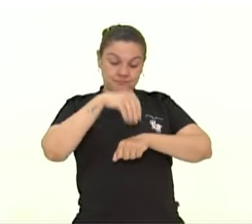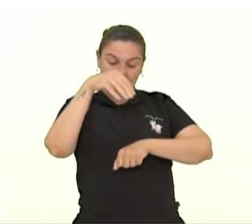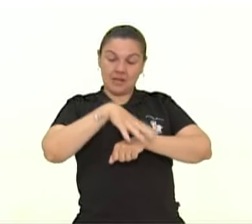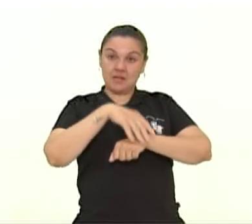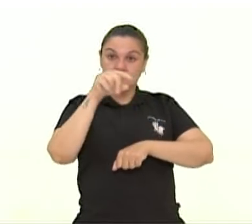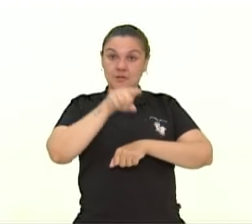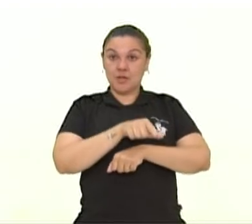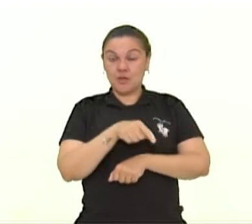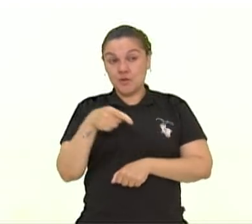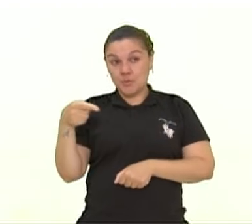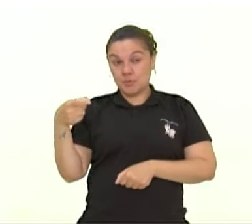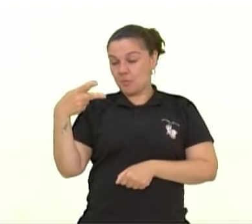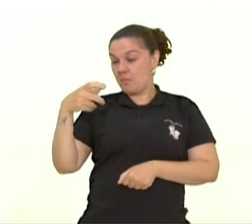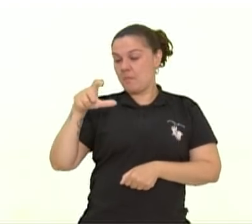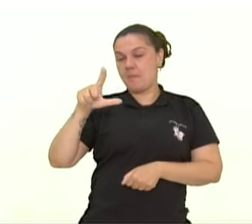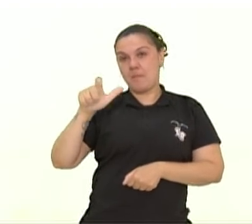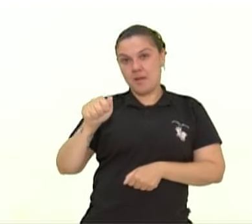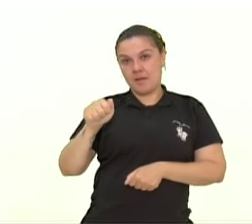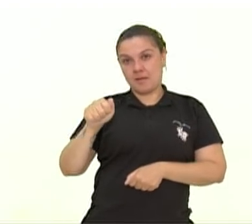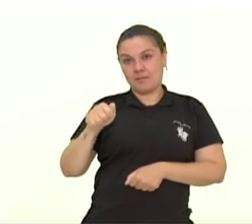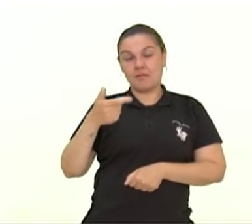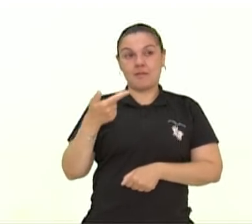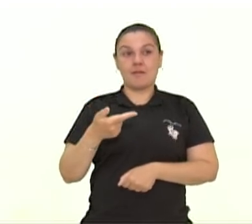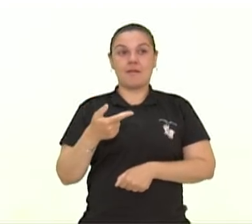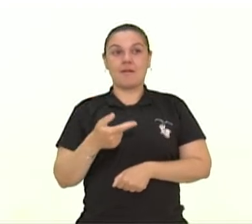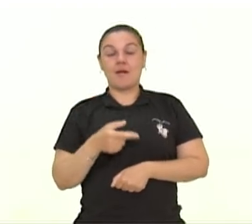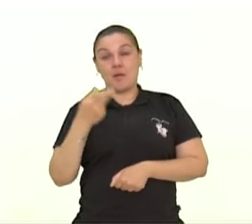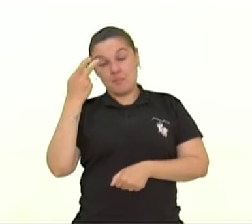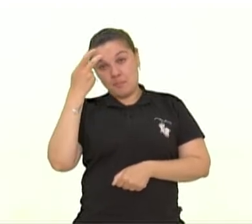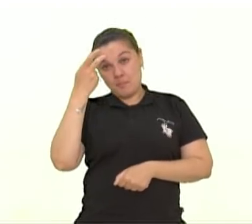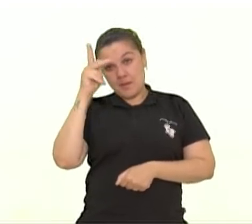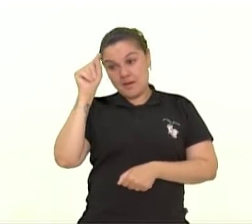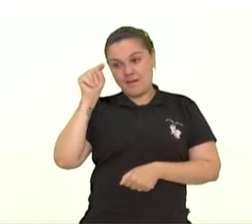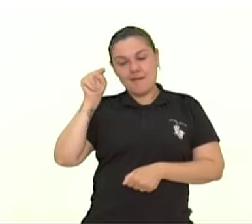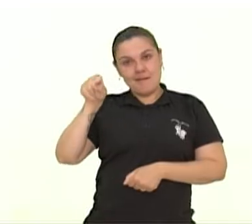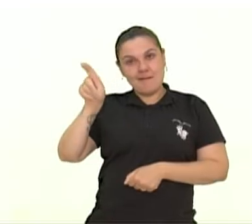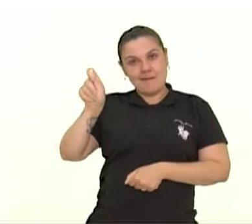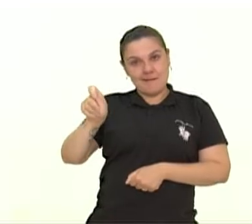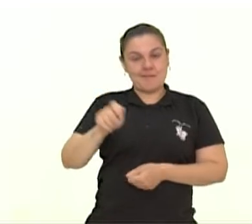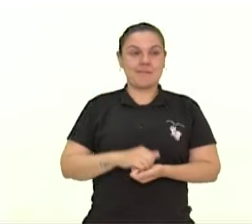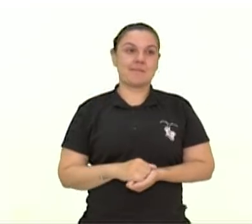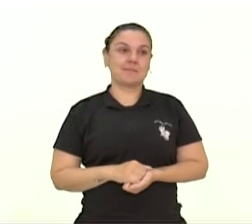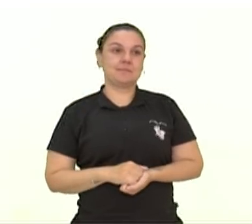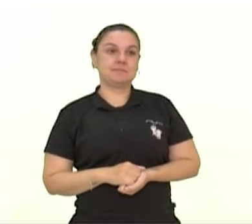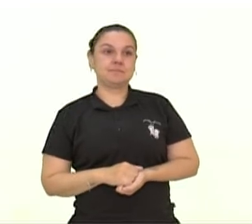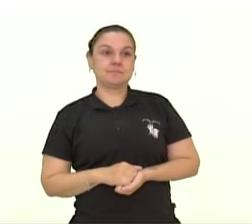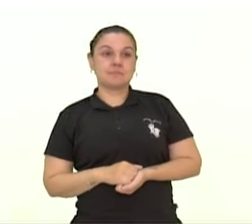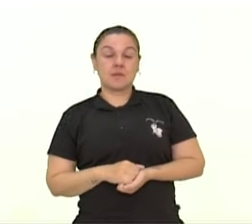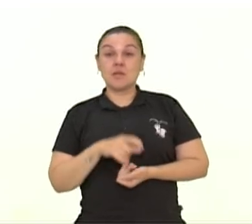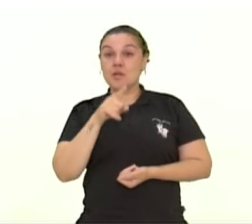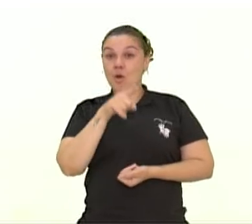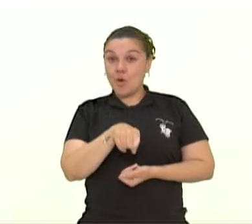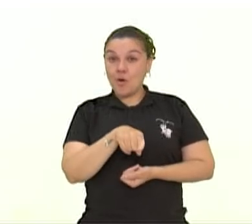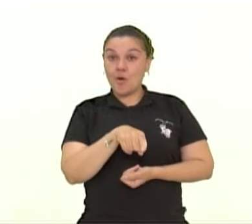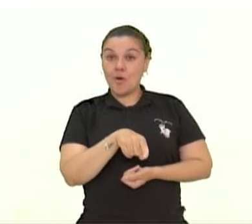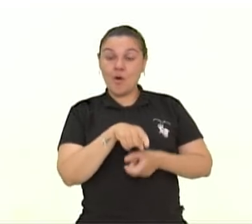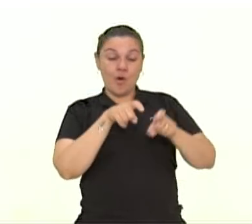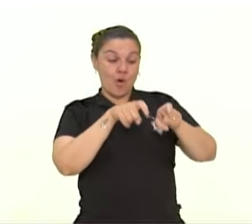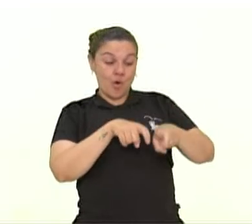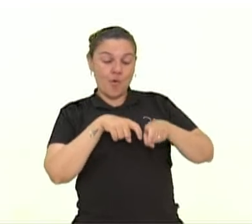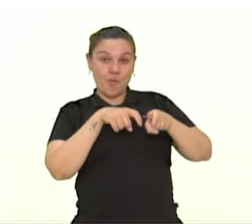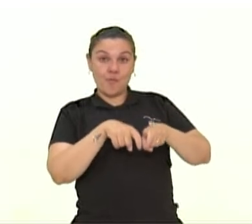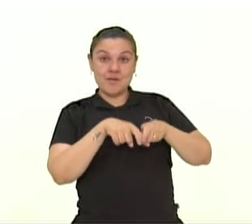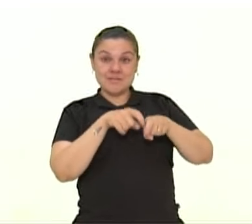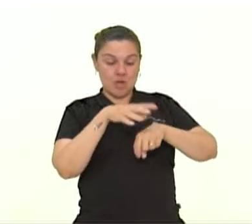da preposição por mais o artigo definido a. Então, exemplos. Antes da reforma, o fazendeiro pela o frango, no sentido de tirar